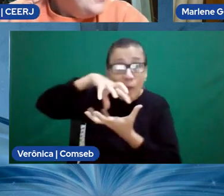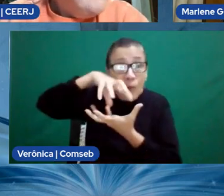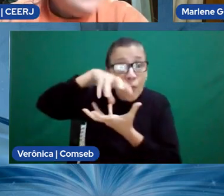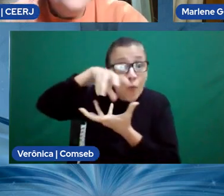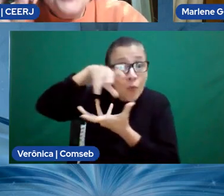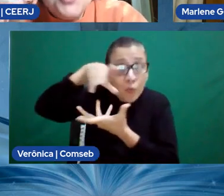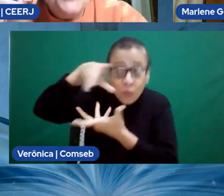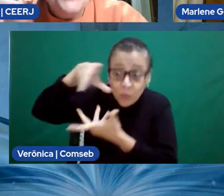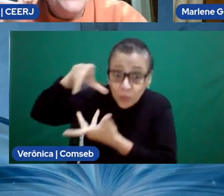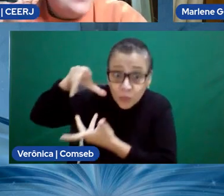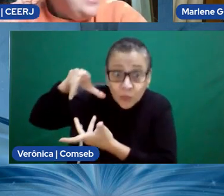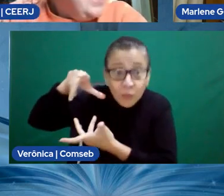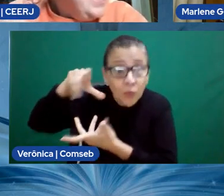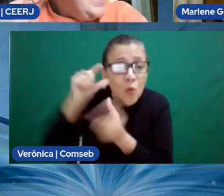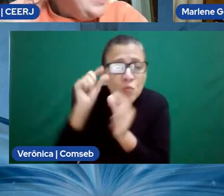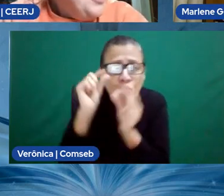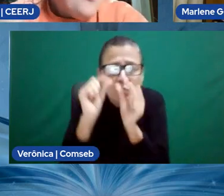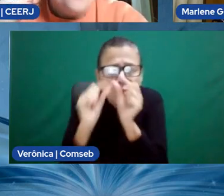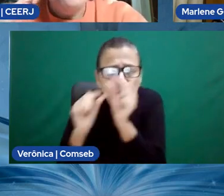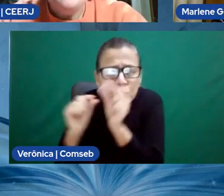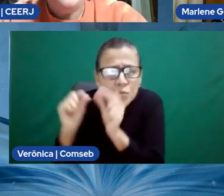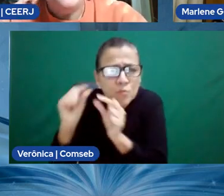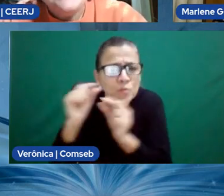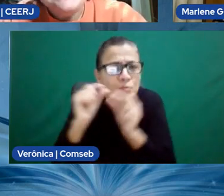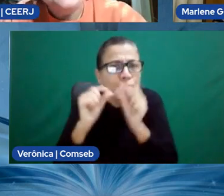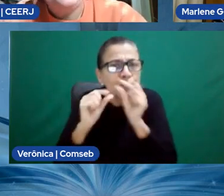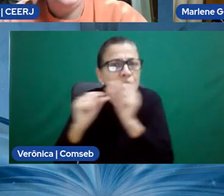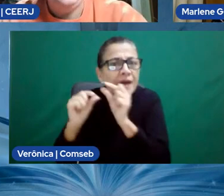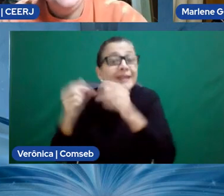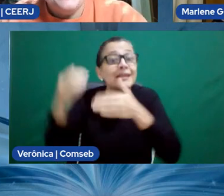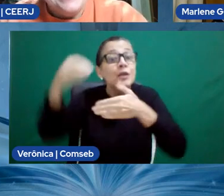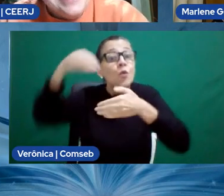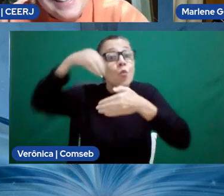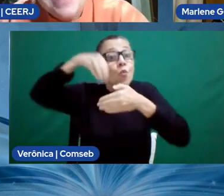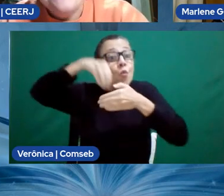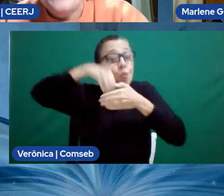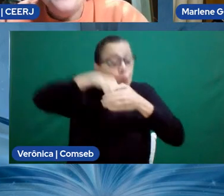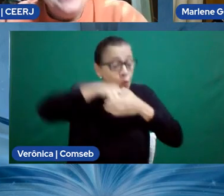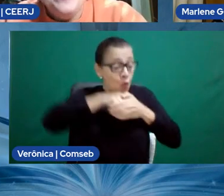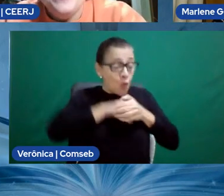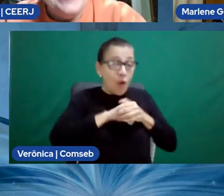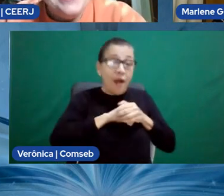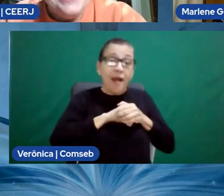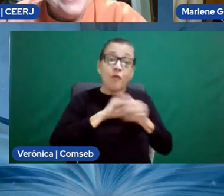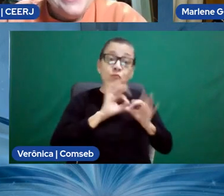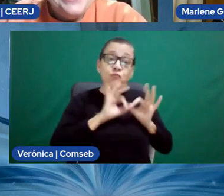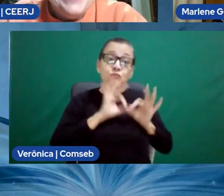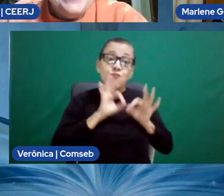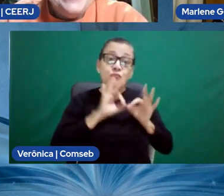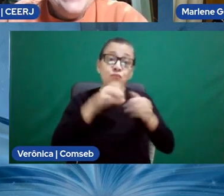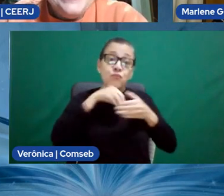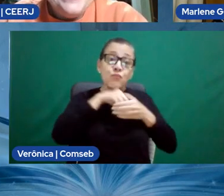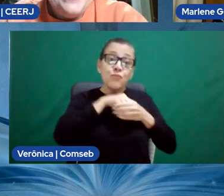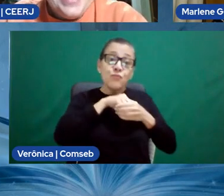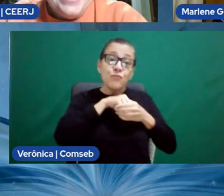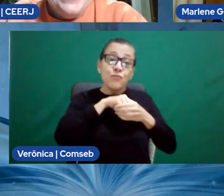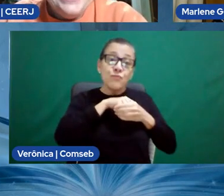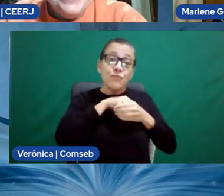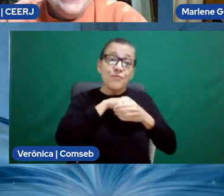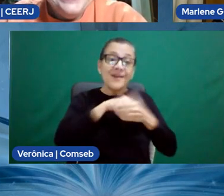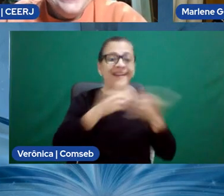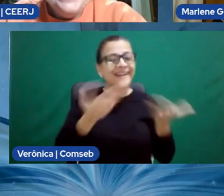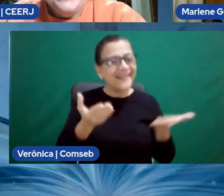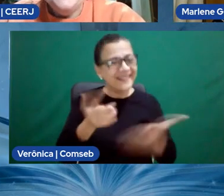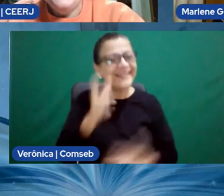é um mundo minúsculo que dormita e se cria, né? É muito lindo. Isso. Contigo, é muito,